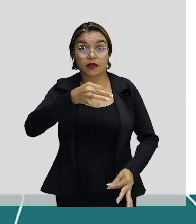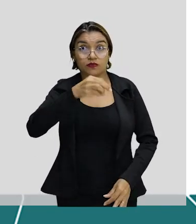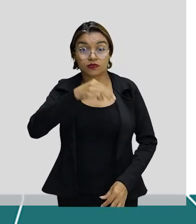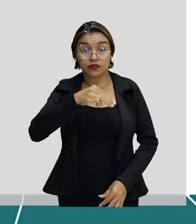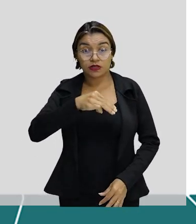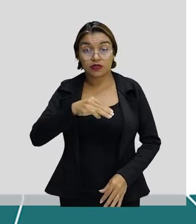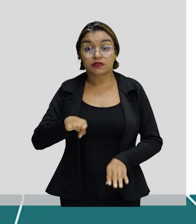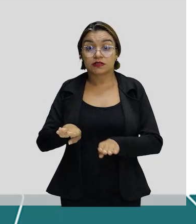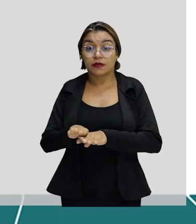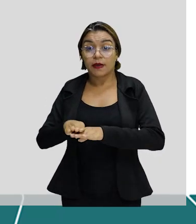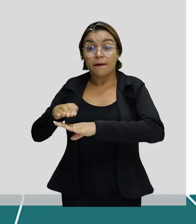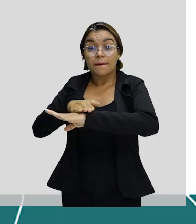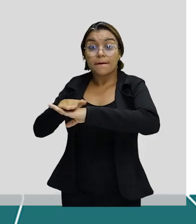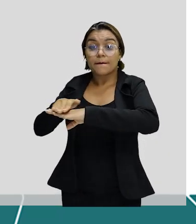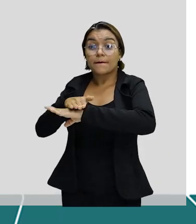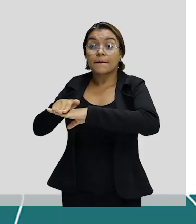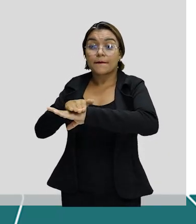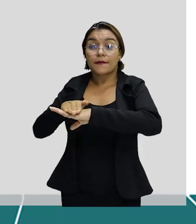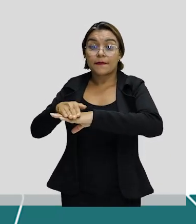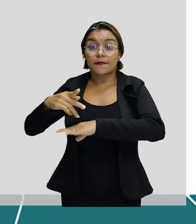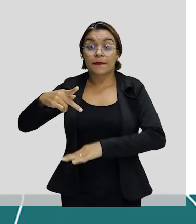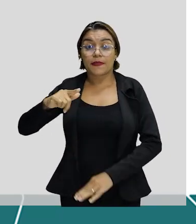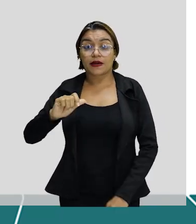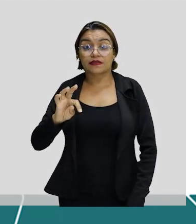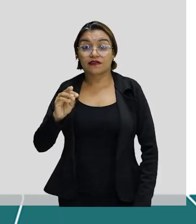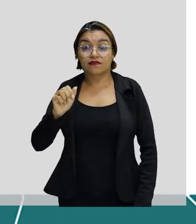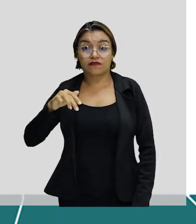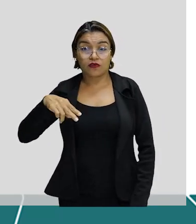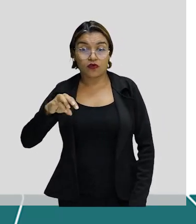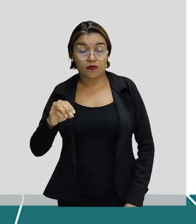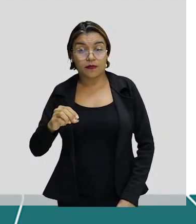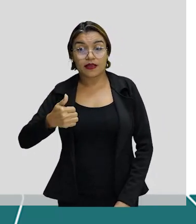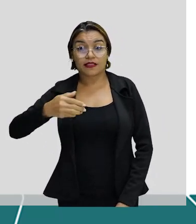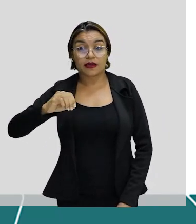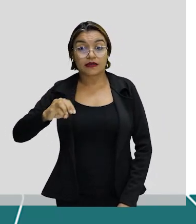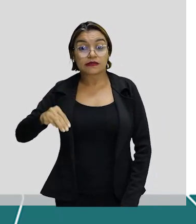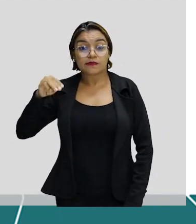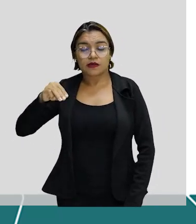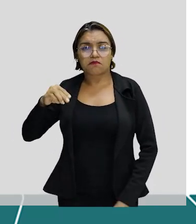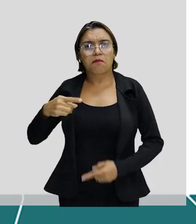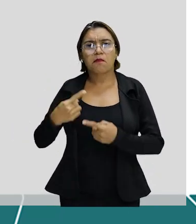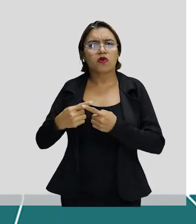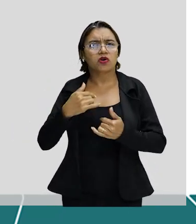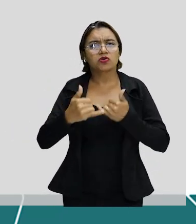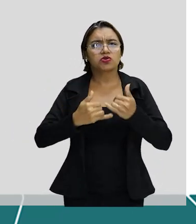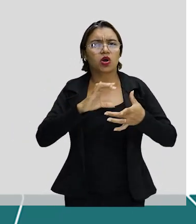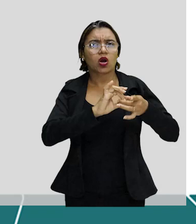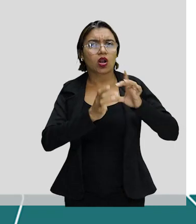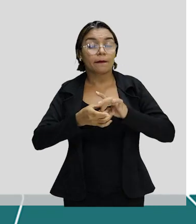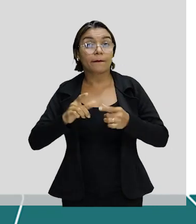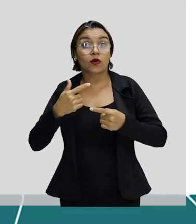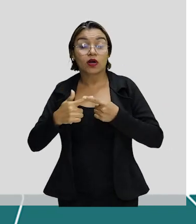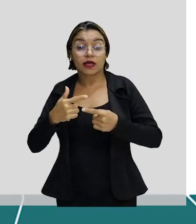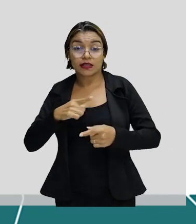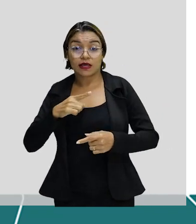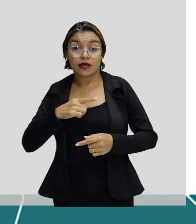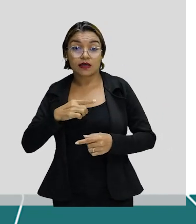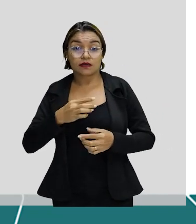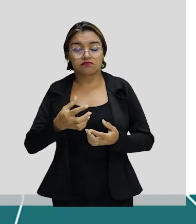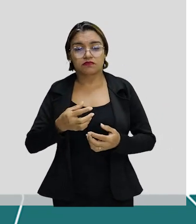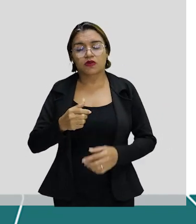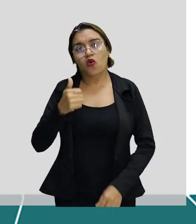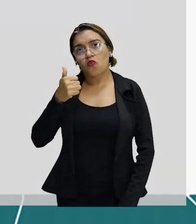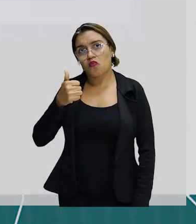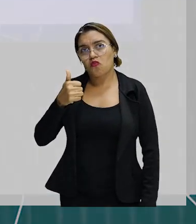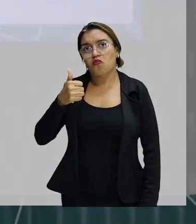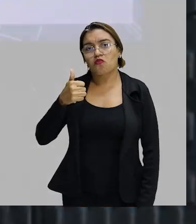a plataforma de 10 m por que que eu falo Jogos Olímpicos Porque existe o trampolim de 1 m